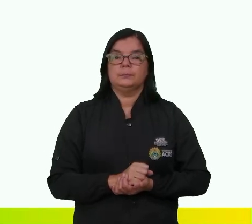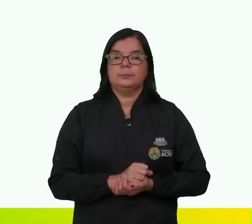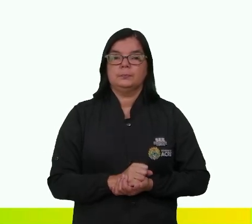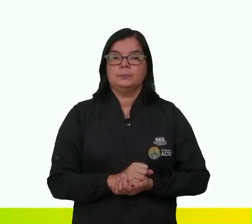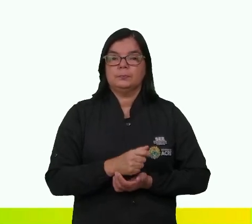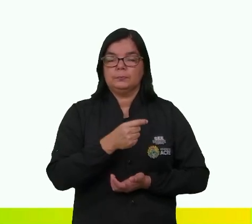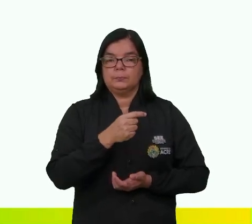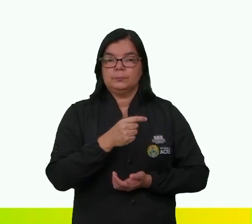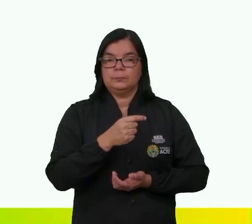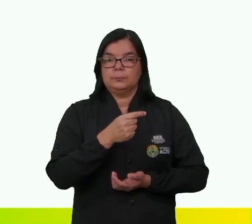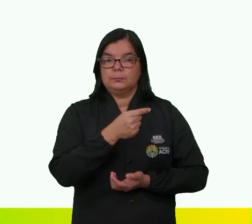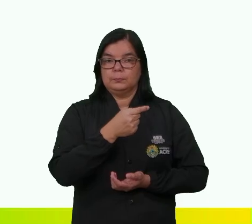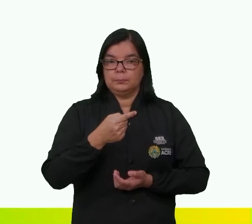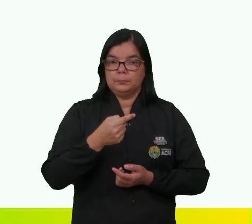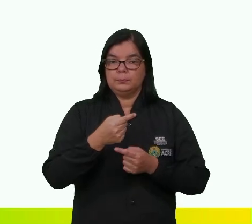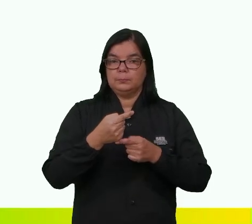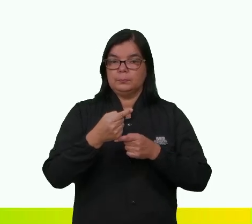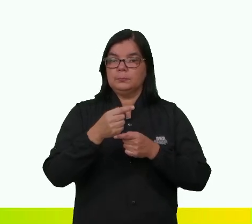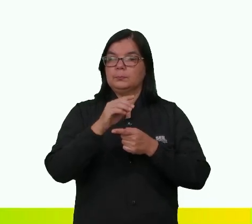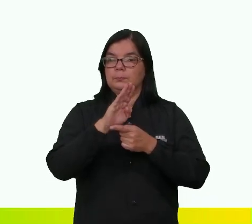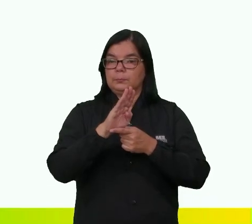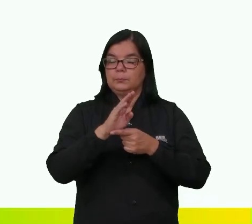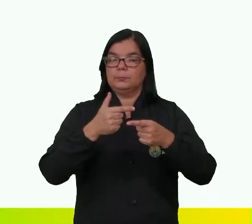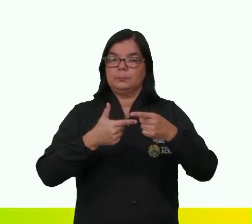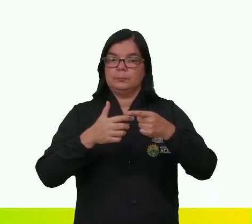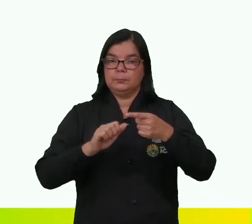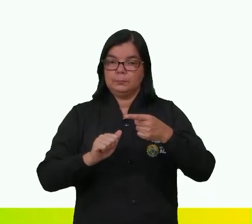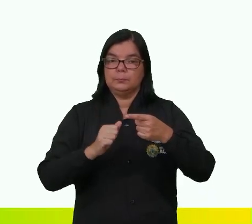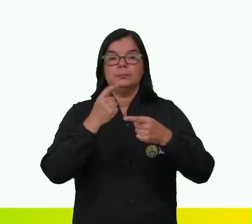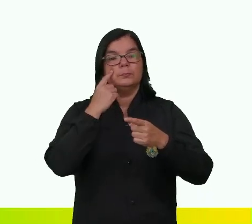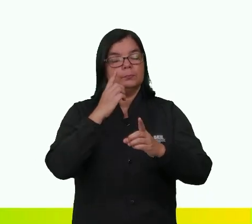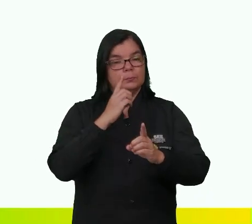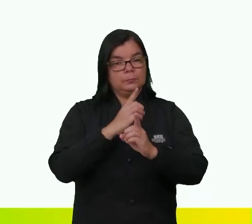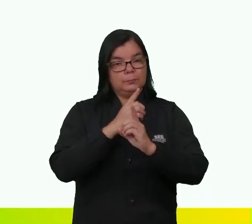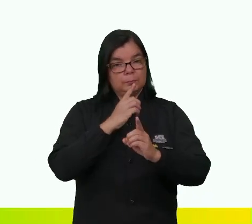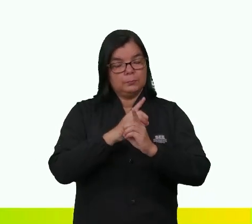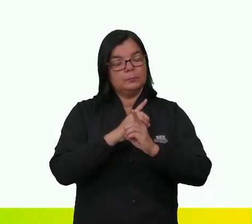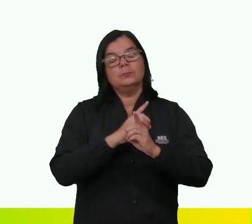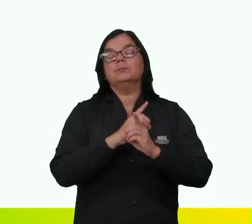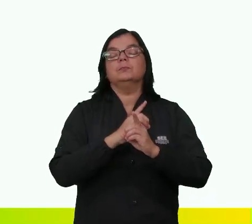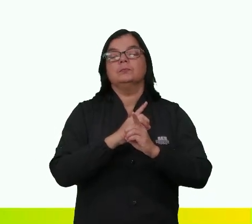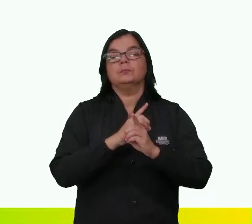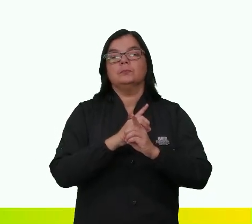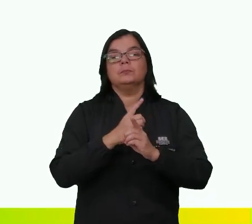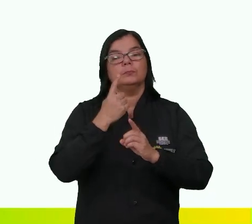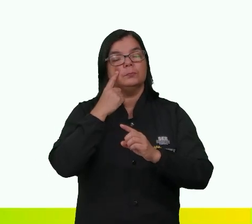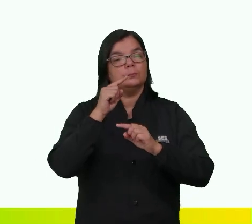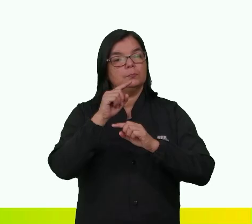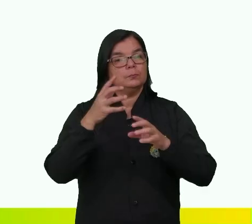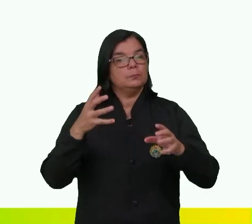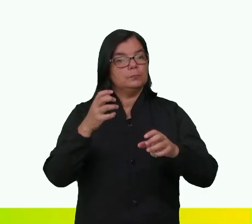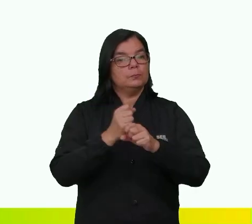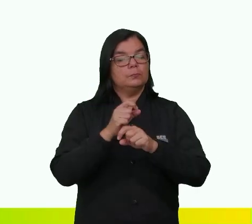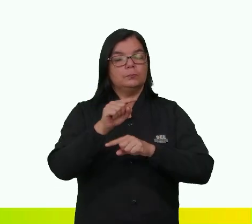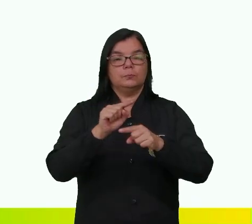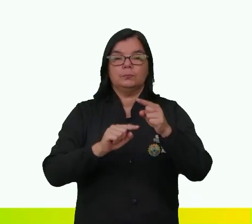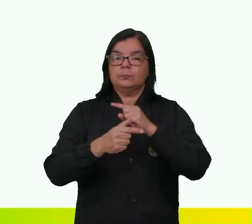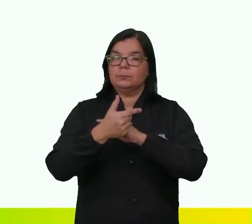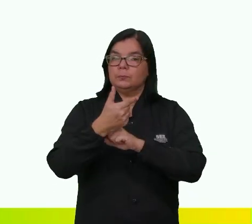de menos b sobre 2a, você encontra as raízes, soma e divide por 2 e você